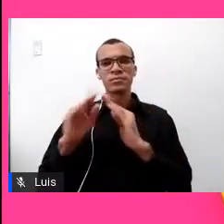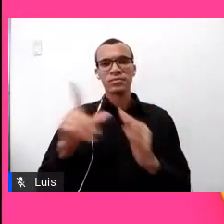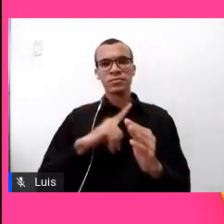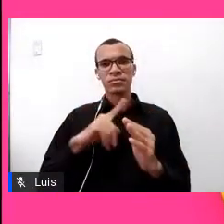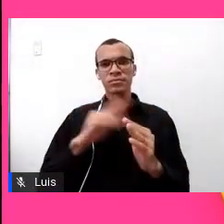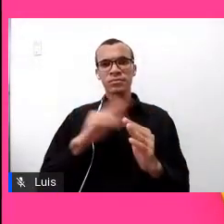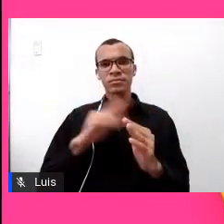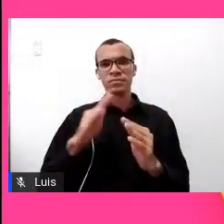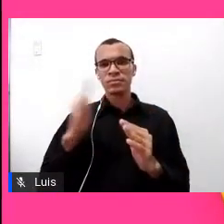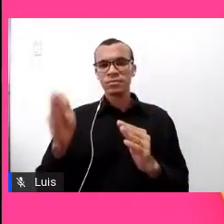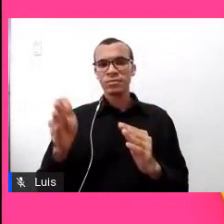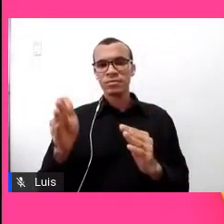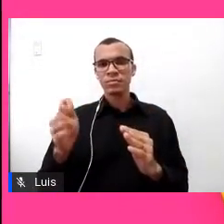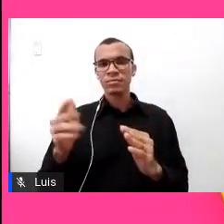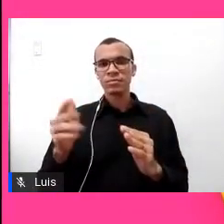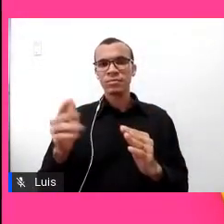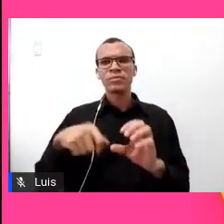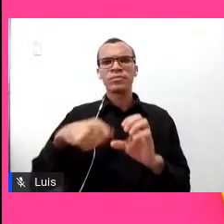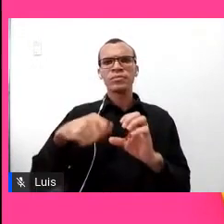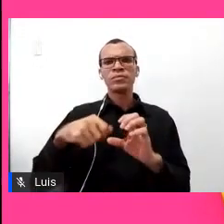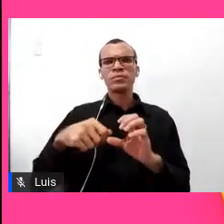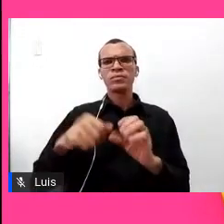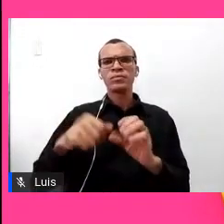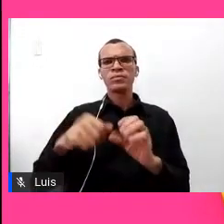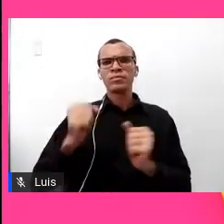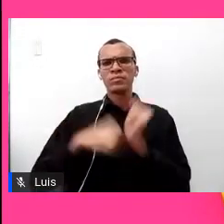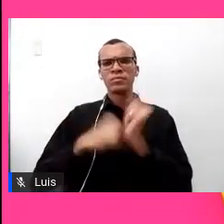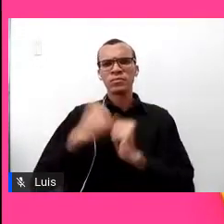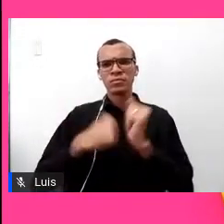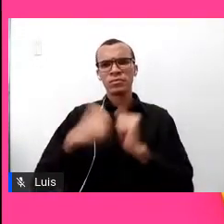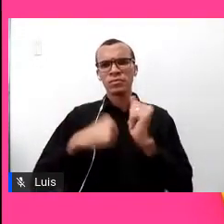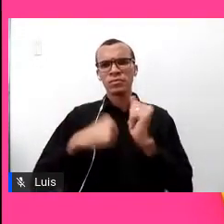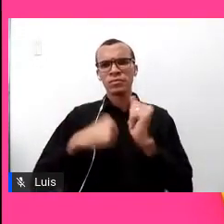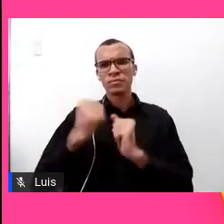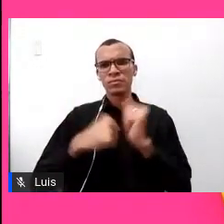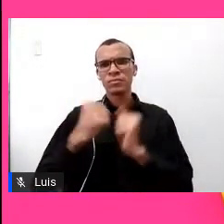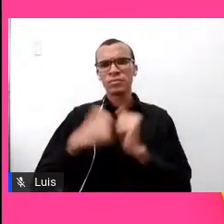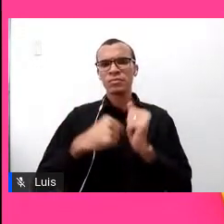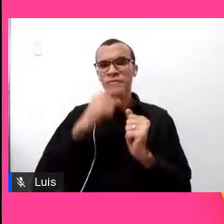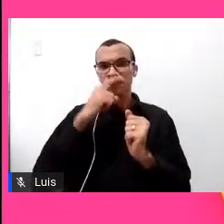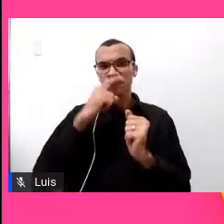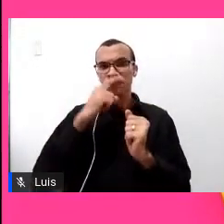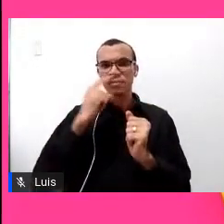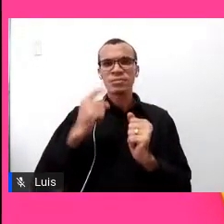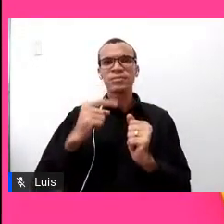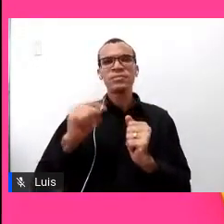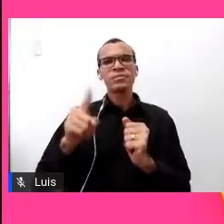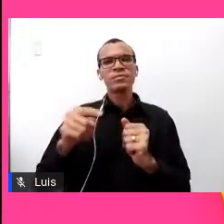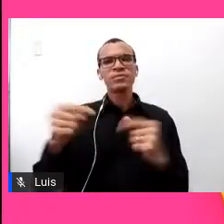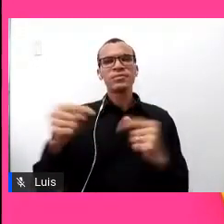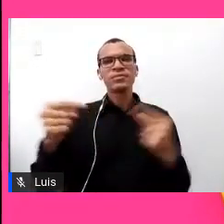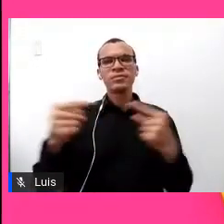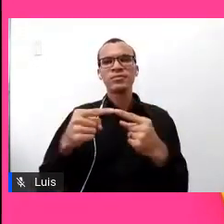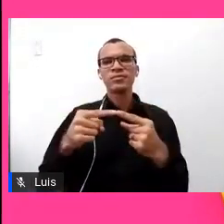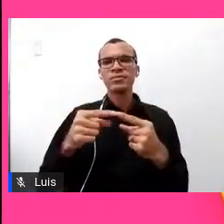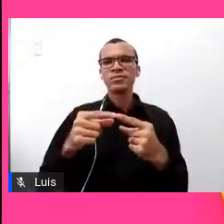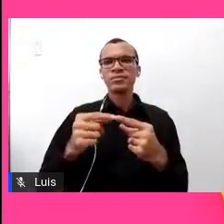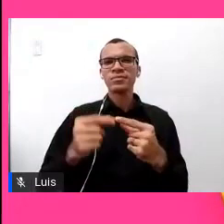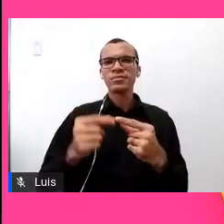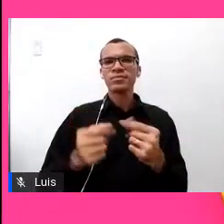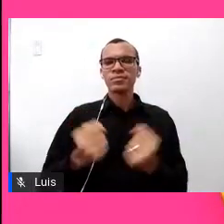motor pequenininho, que é um motor de carrinho, que a gente usa para fazer robô de